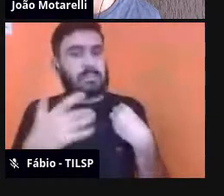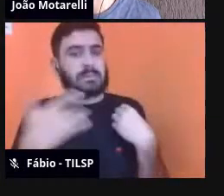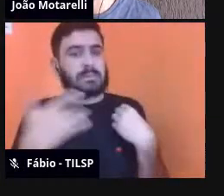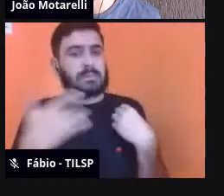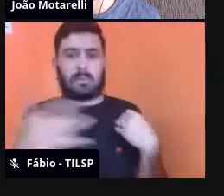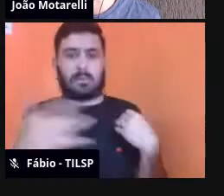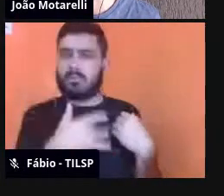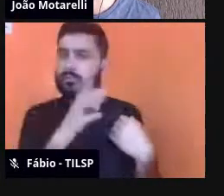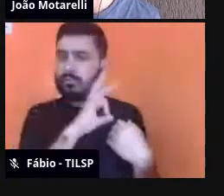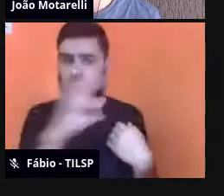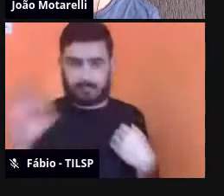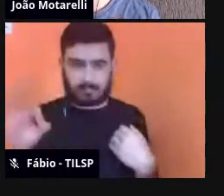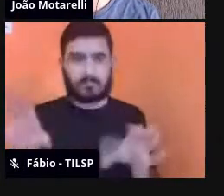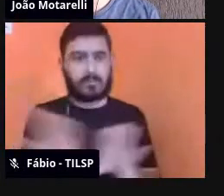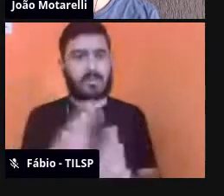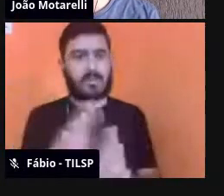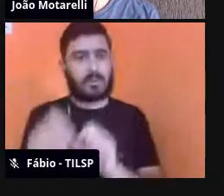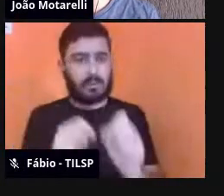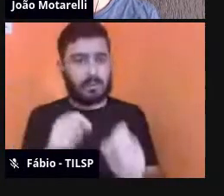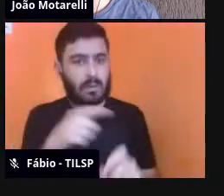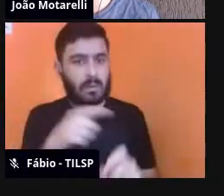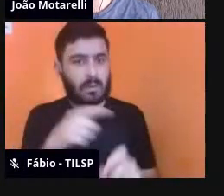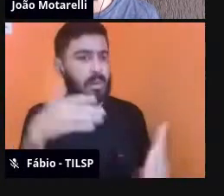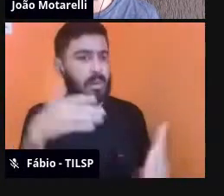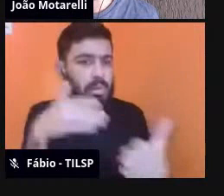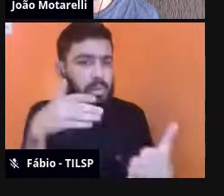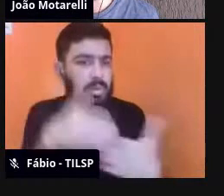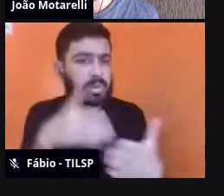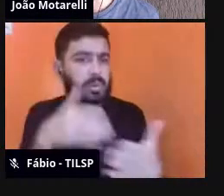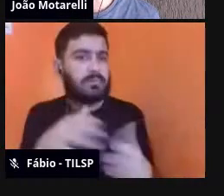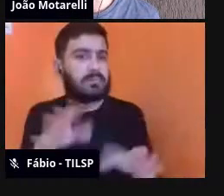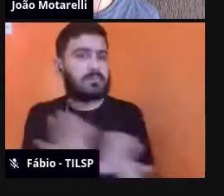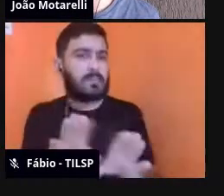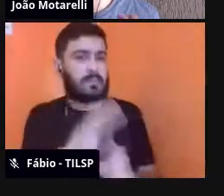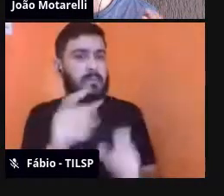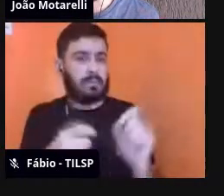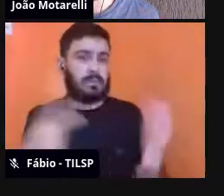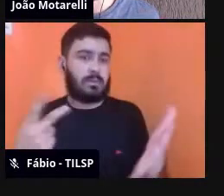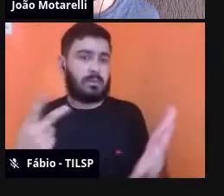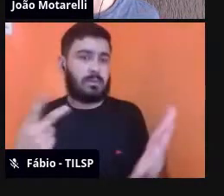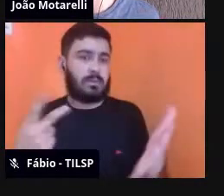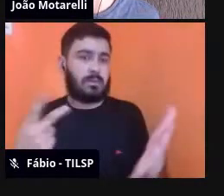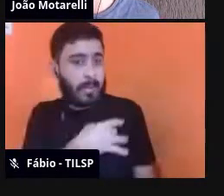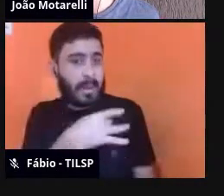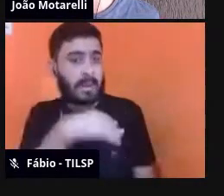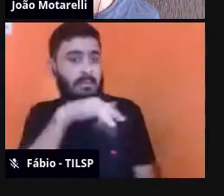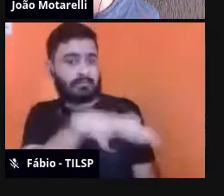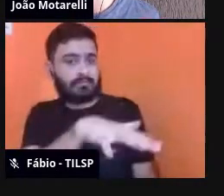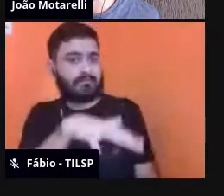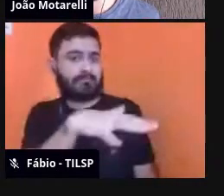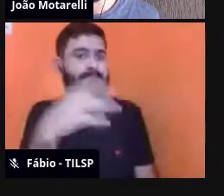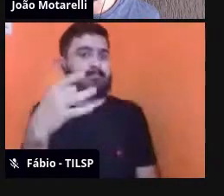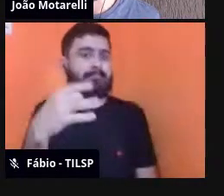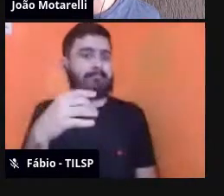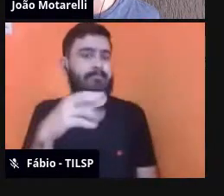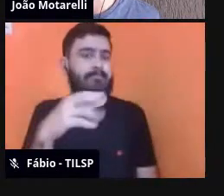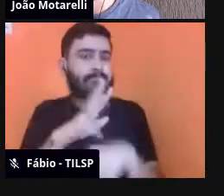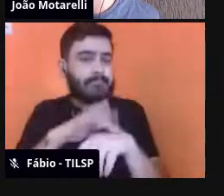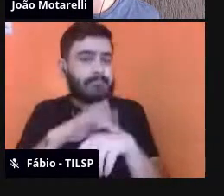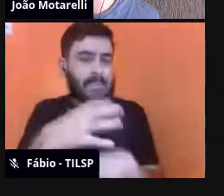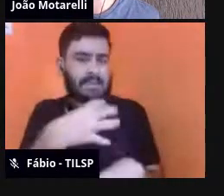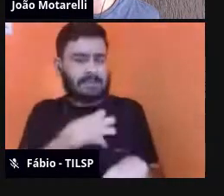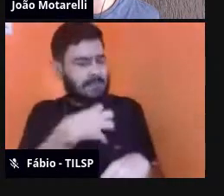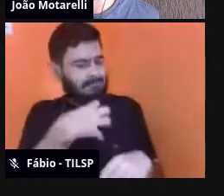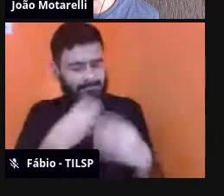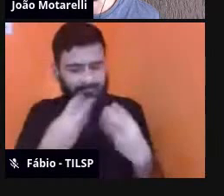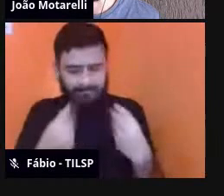regras autoimpostas causa medo exagerado da doença, sensação de impureza pessoal, sensação física negativa